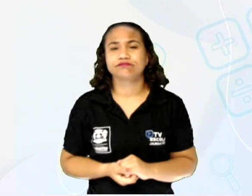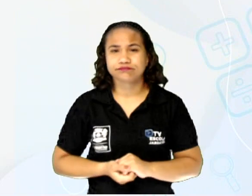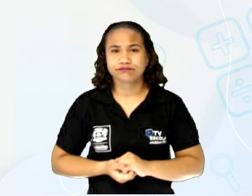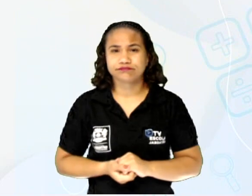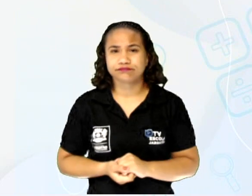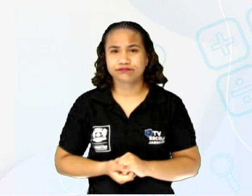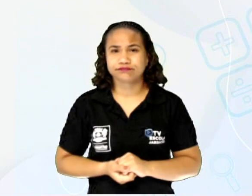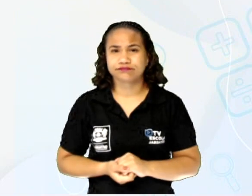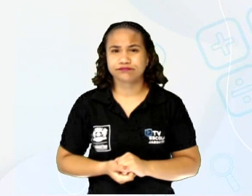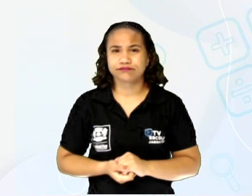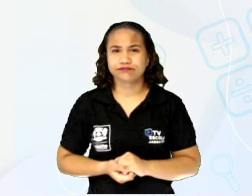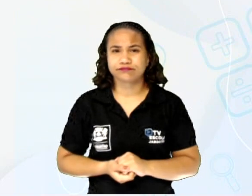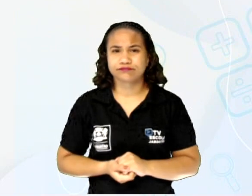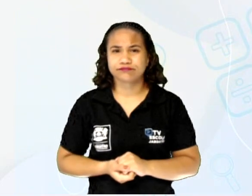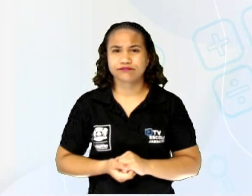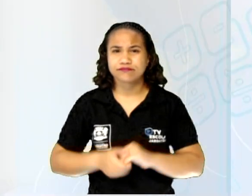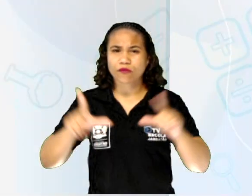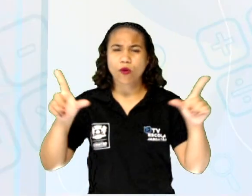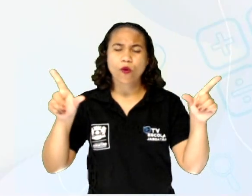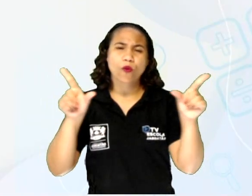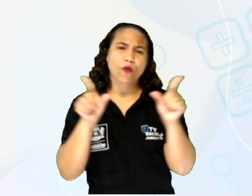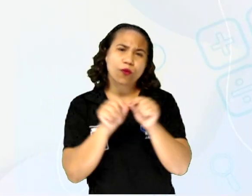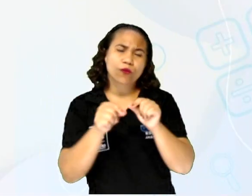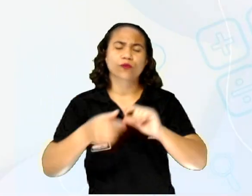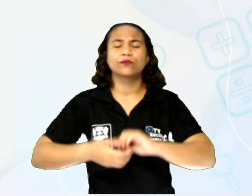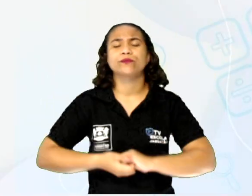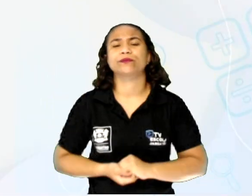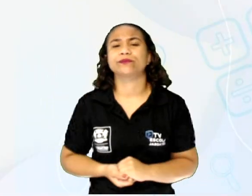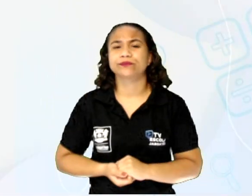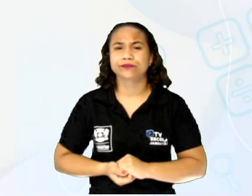nurse. Na forma reduzida.